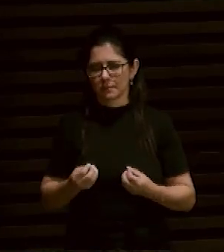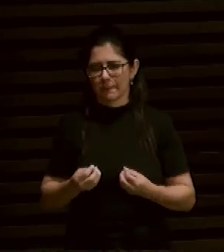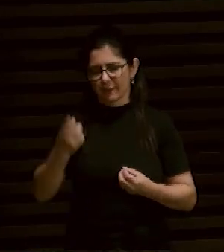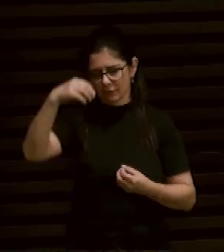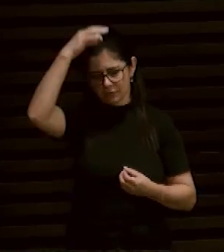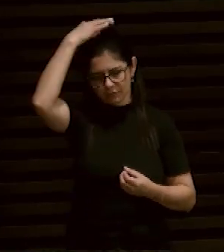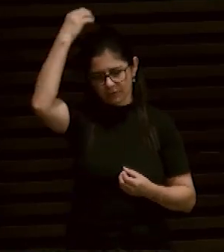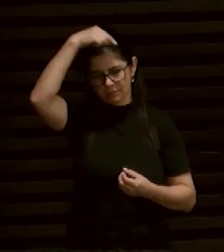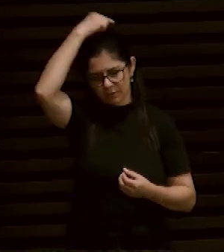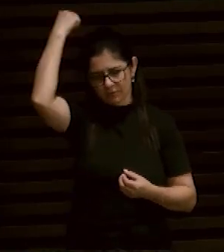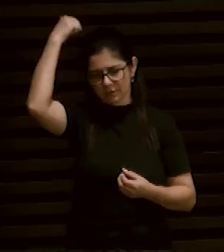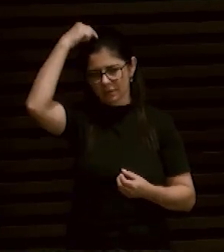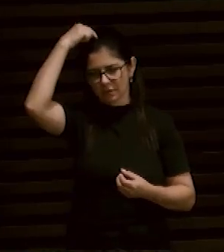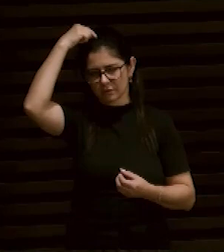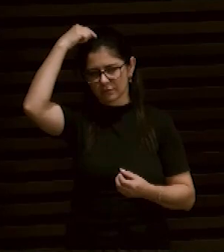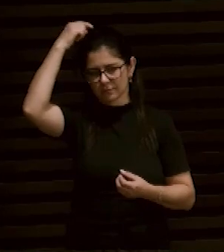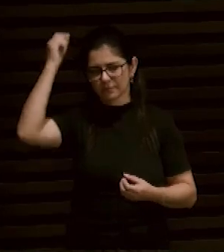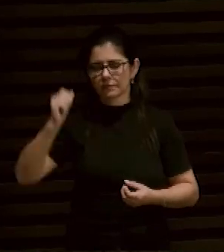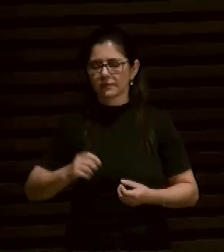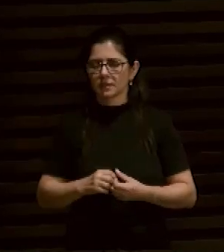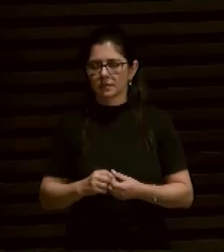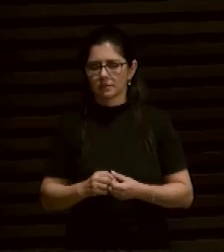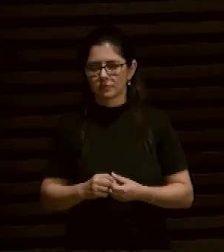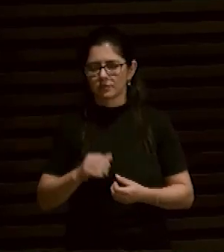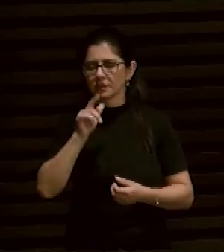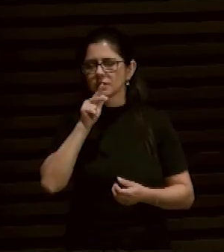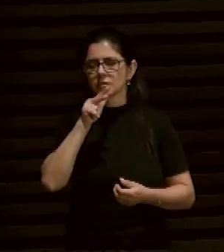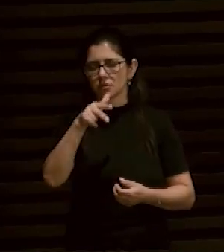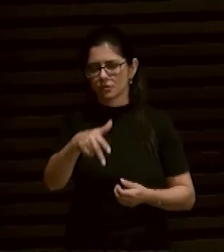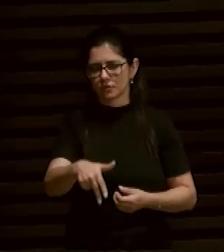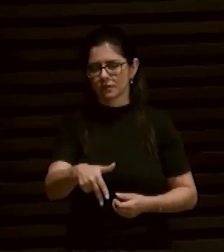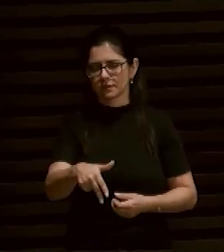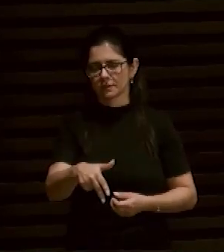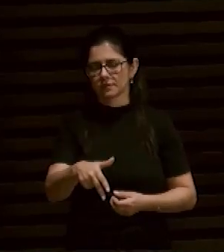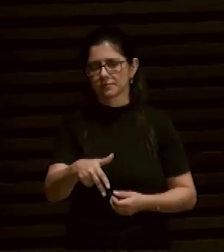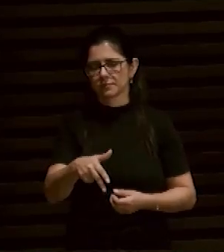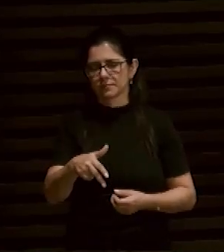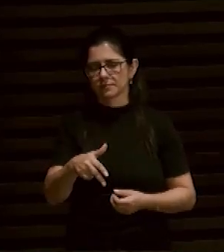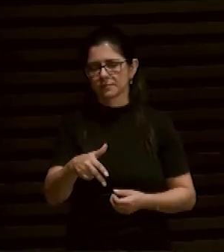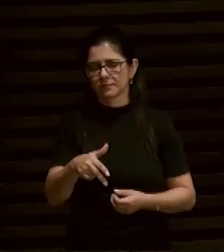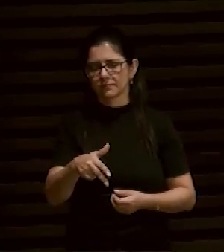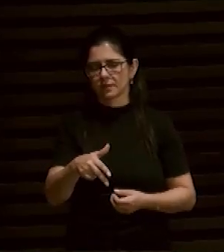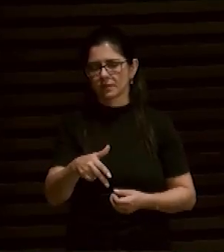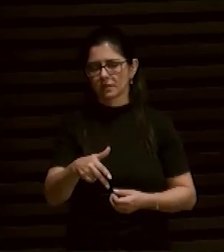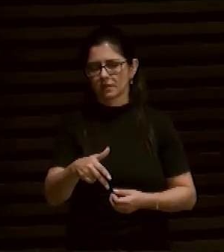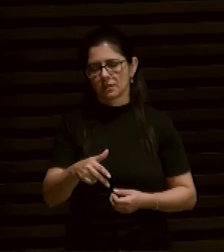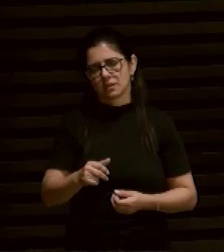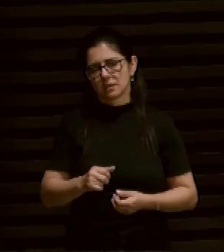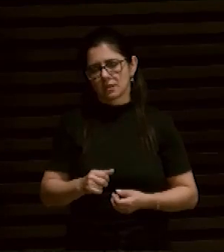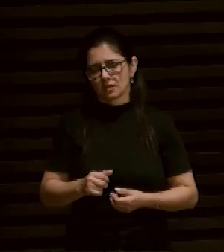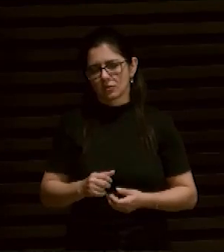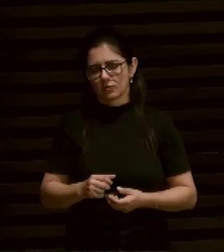que assim como este profeta, Pai, Jonas, foi, Pai, por um local totalmente